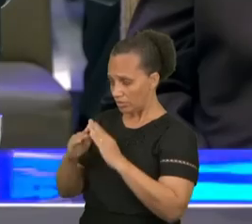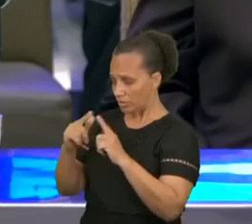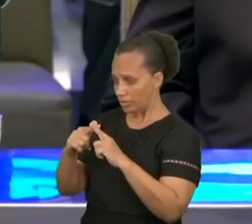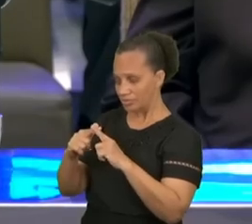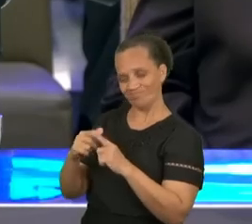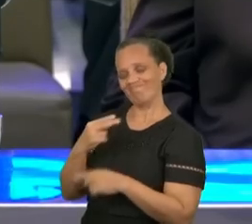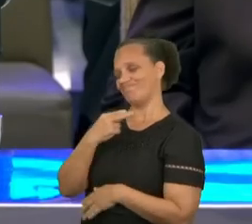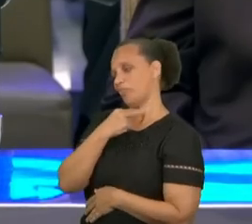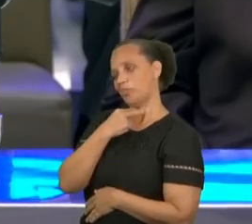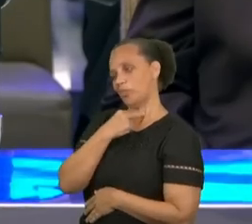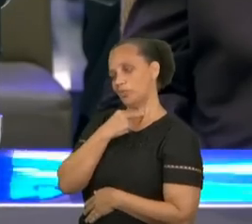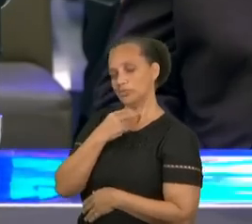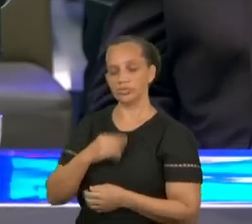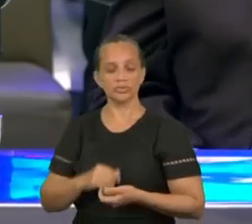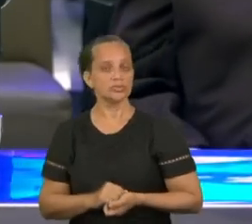mim